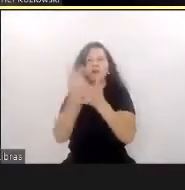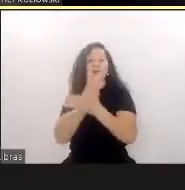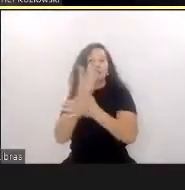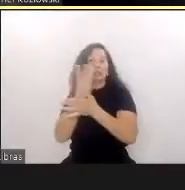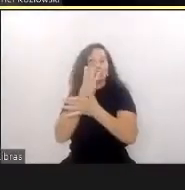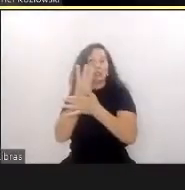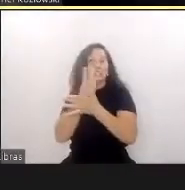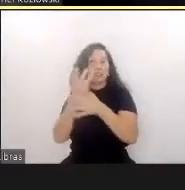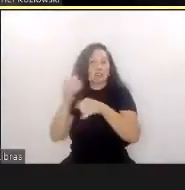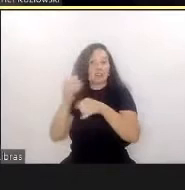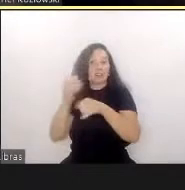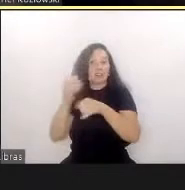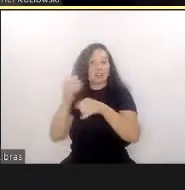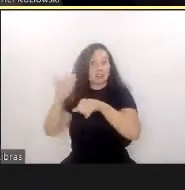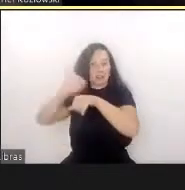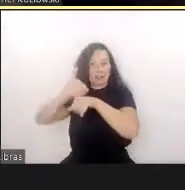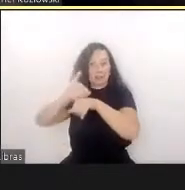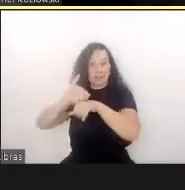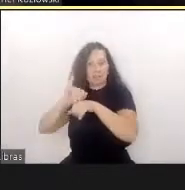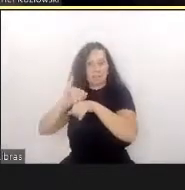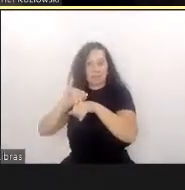na Trienal de Lisboa e na